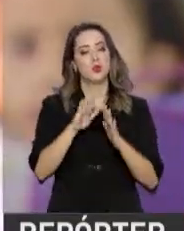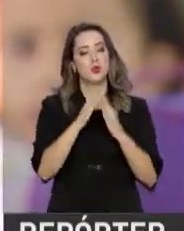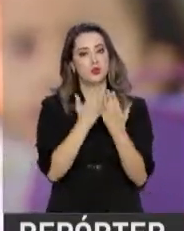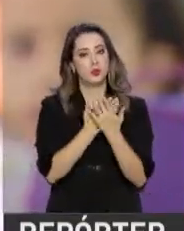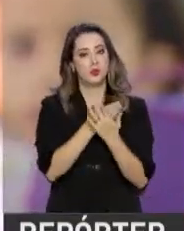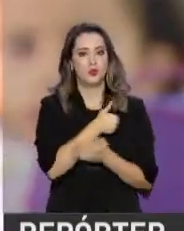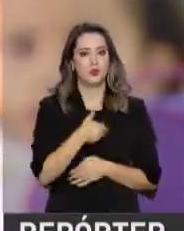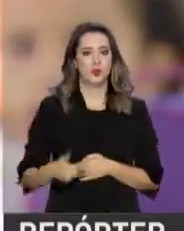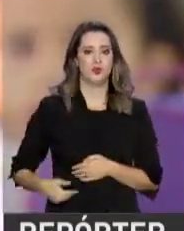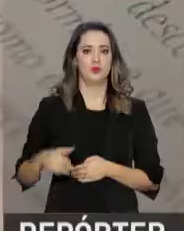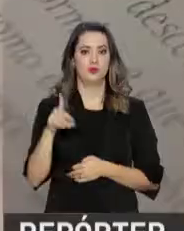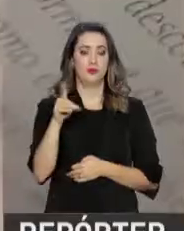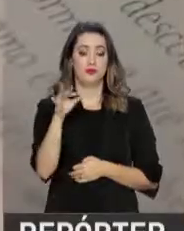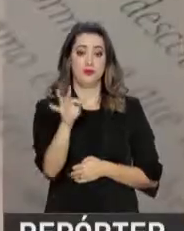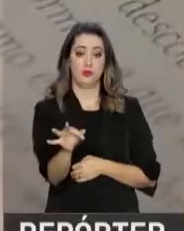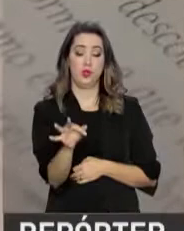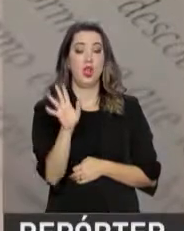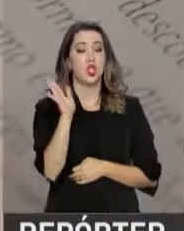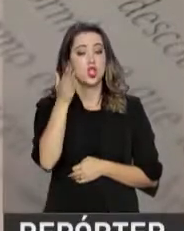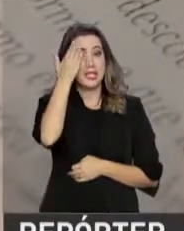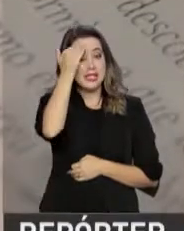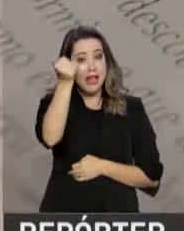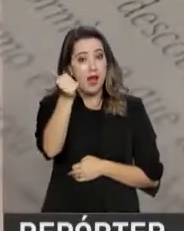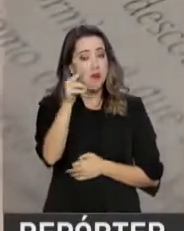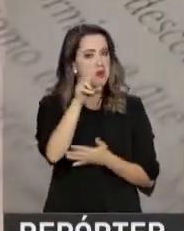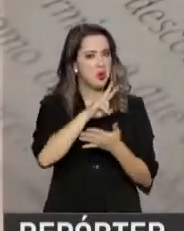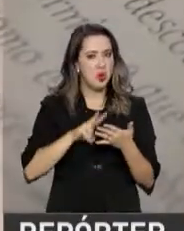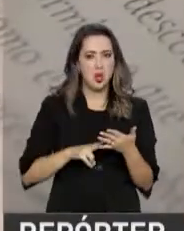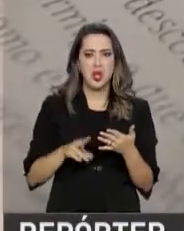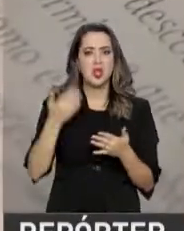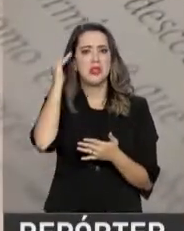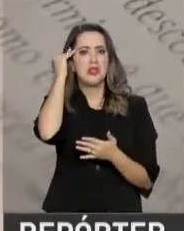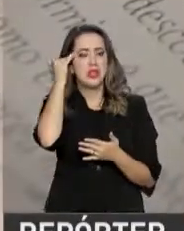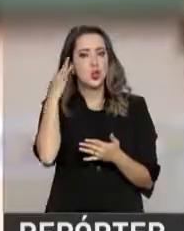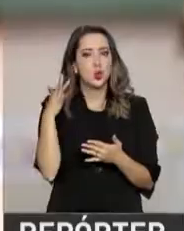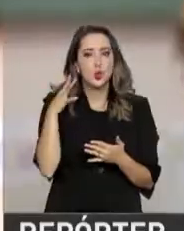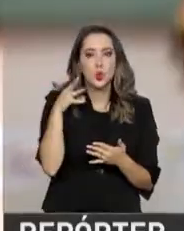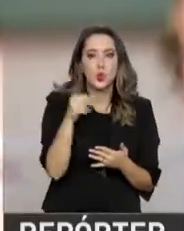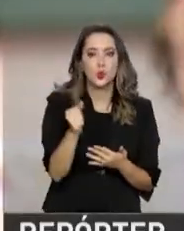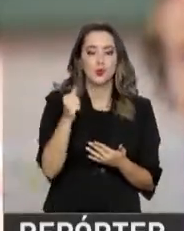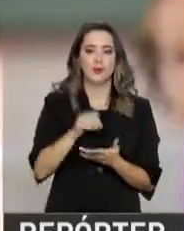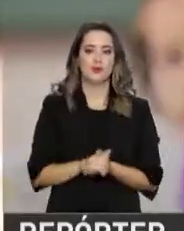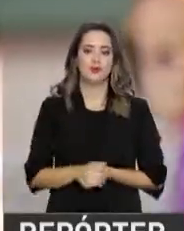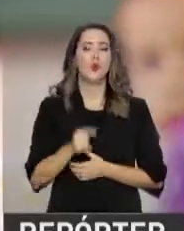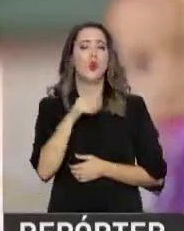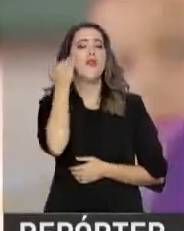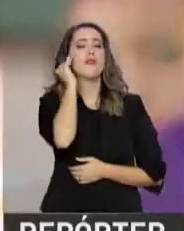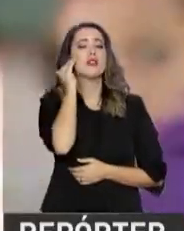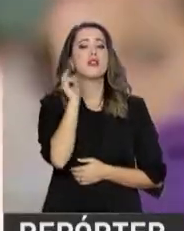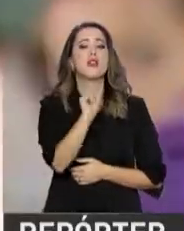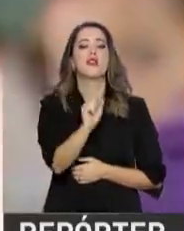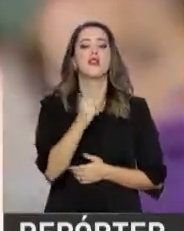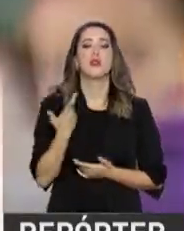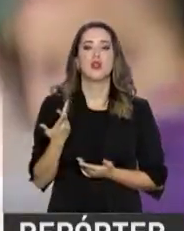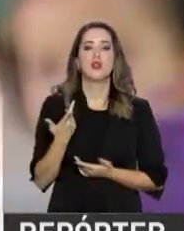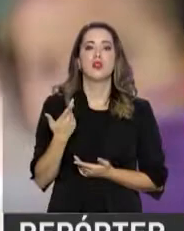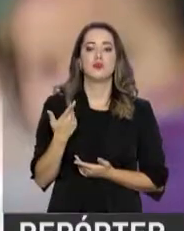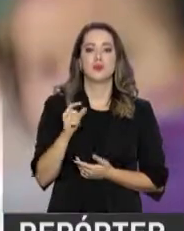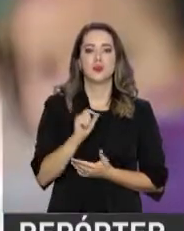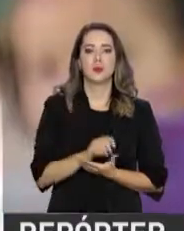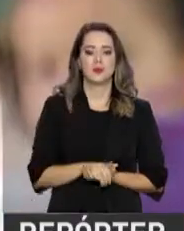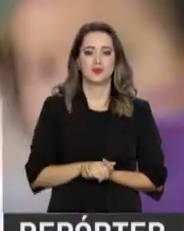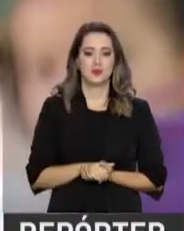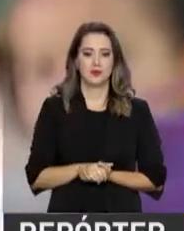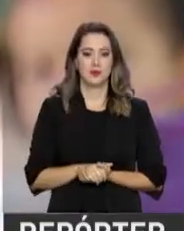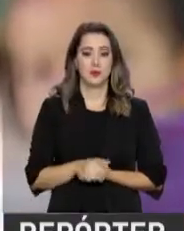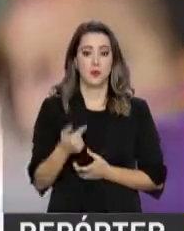pública de brasília ela já sabe ler e interpretar textos que se entendeu dessa história sem entender o que dá a senha